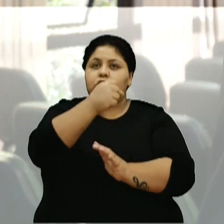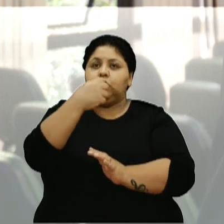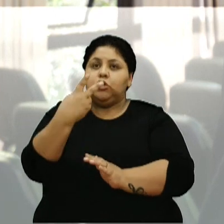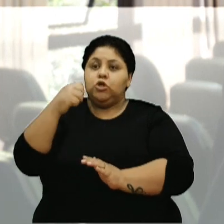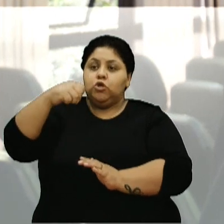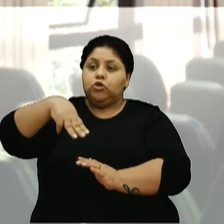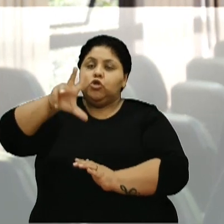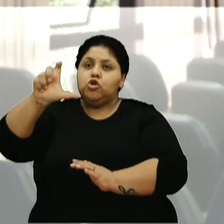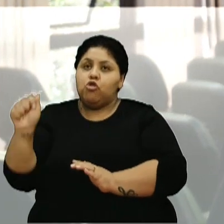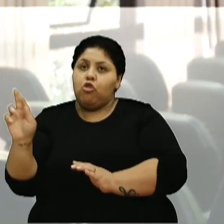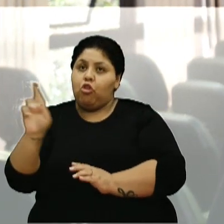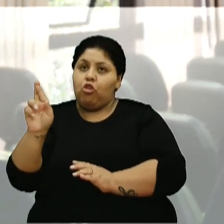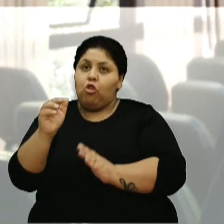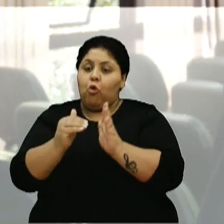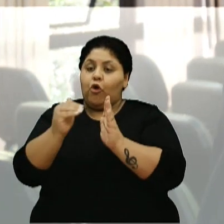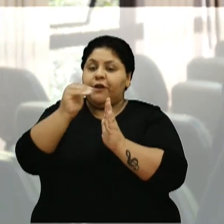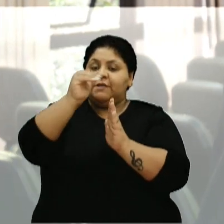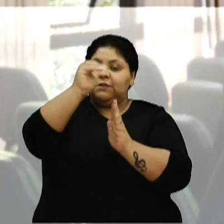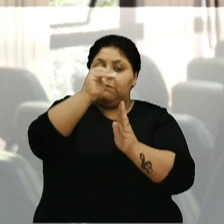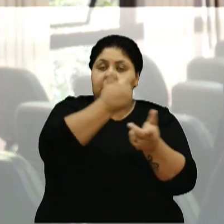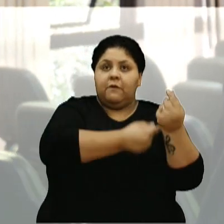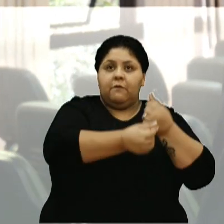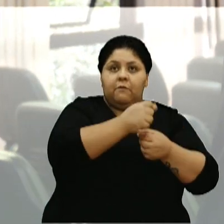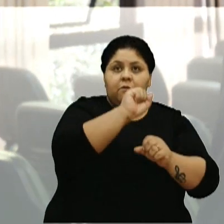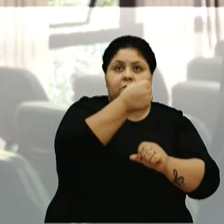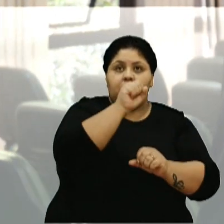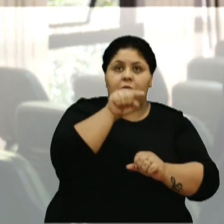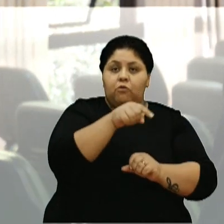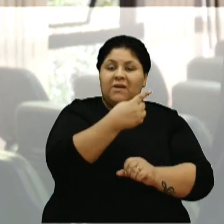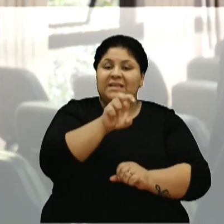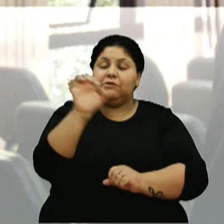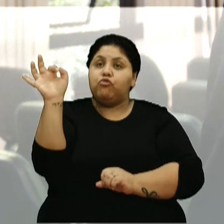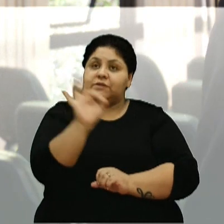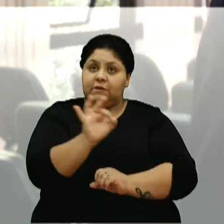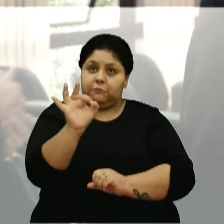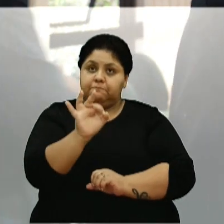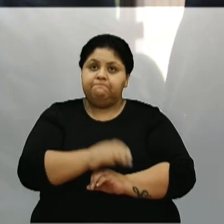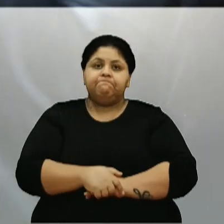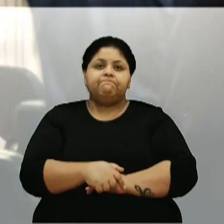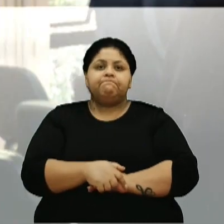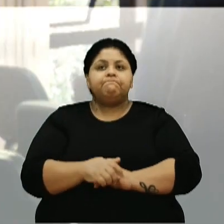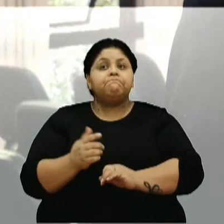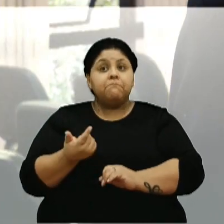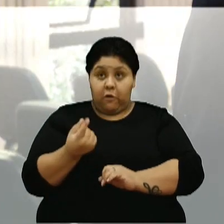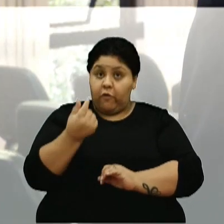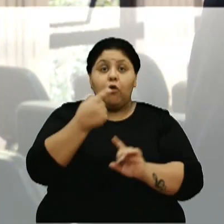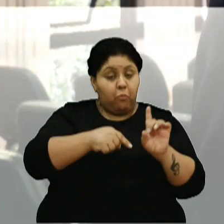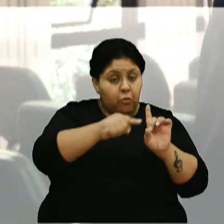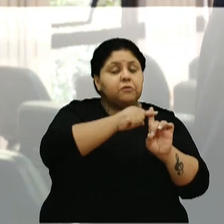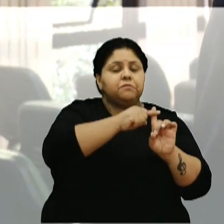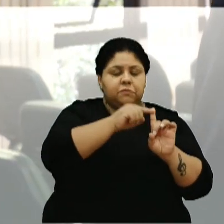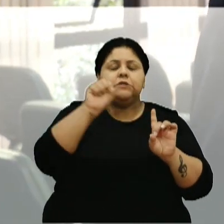um crescimento nas receitas em 8,15%. É um valor bastante positivo.